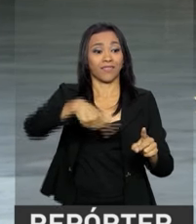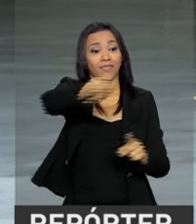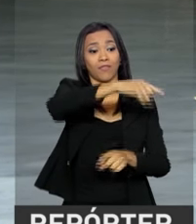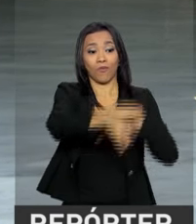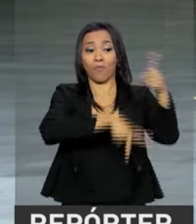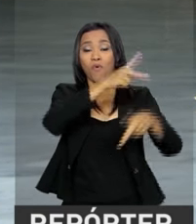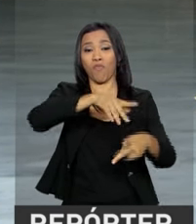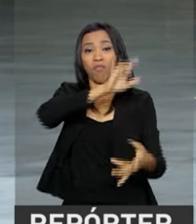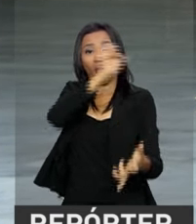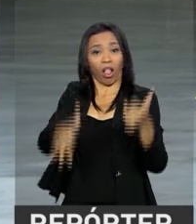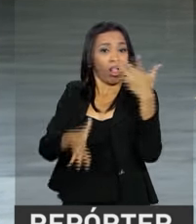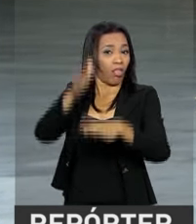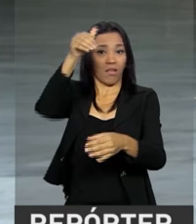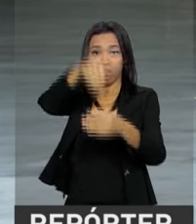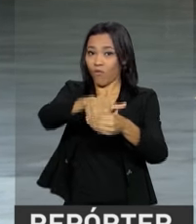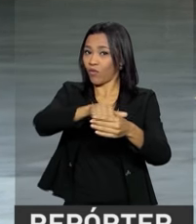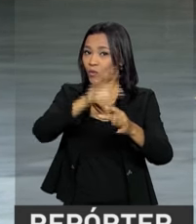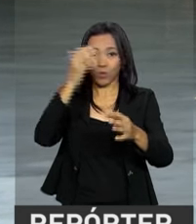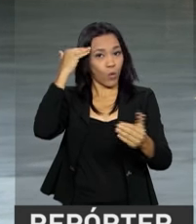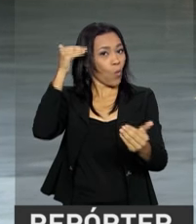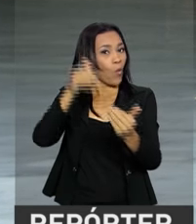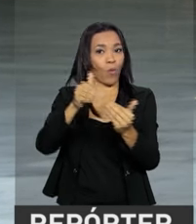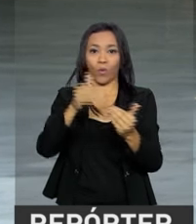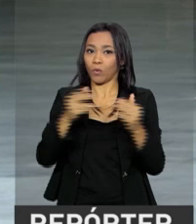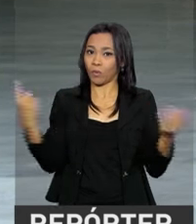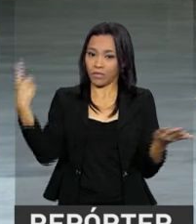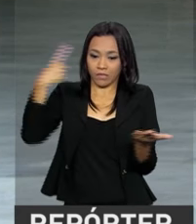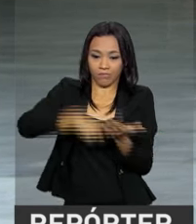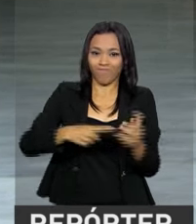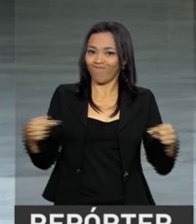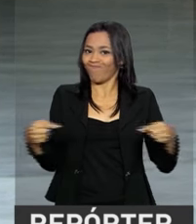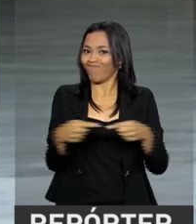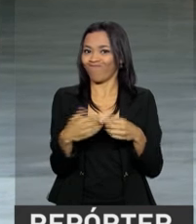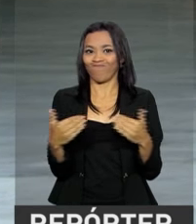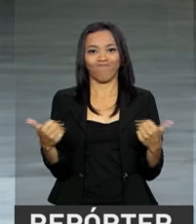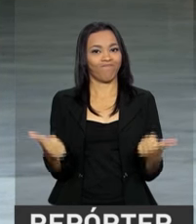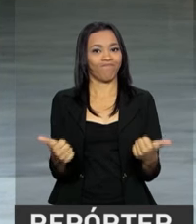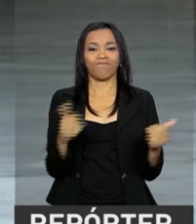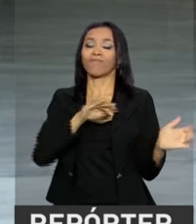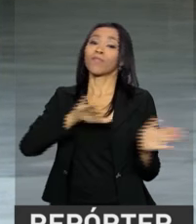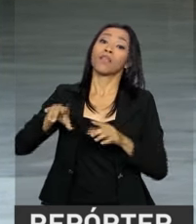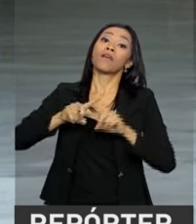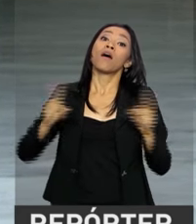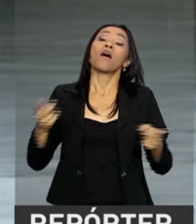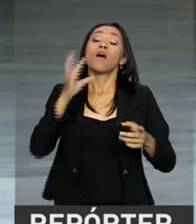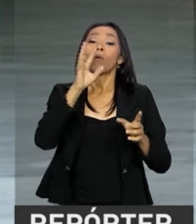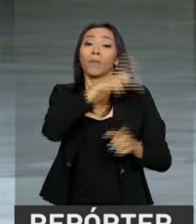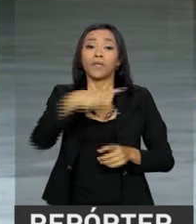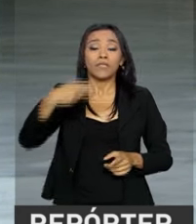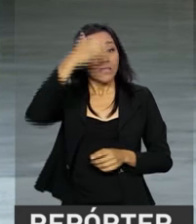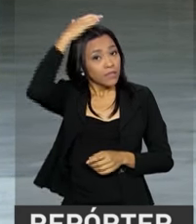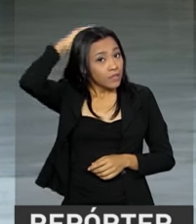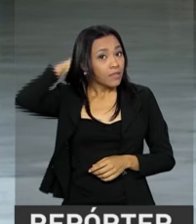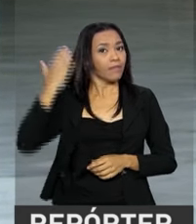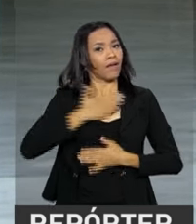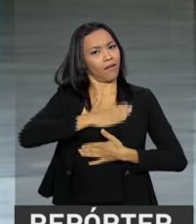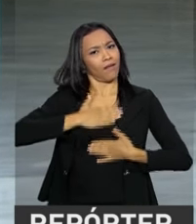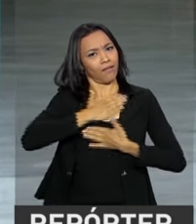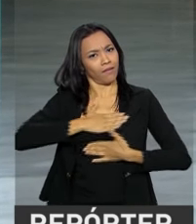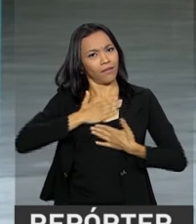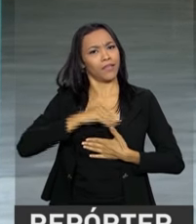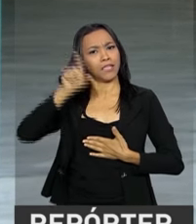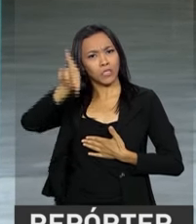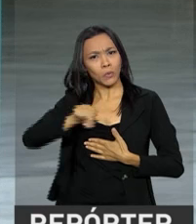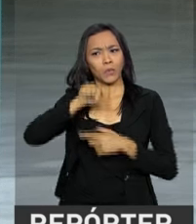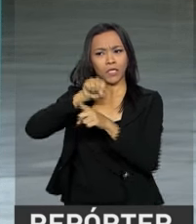população do país. Mas no Twitter, então, o presidente Michel Temer afirmou receber com grande alegria a escolha de Juan Manuel